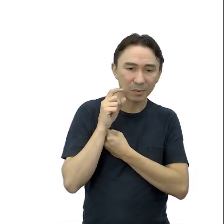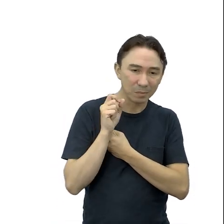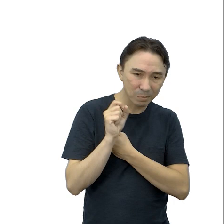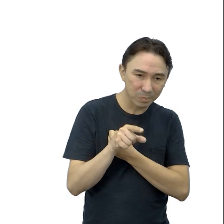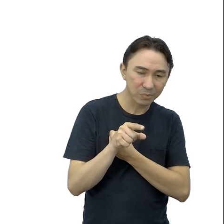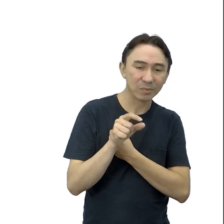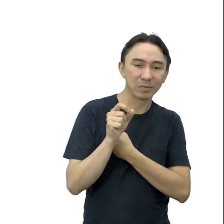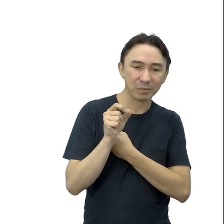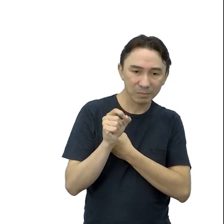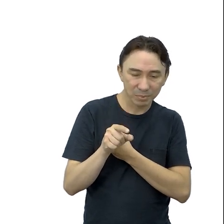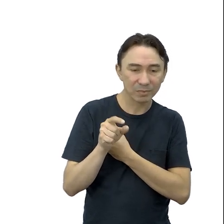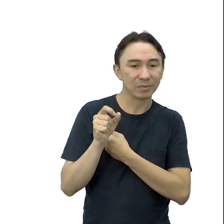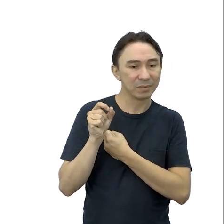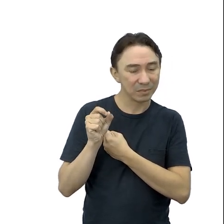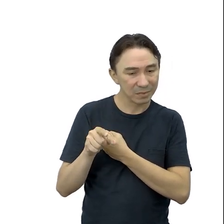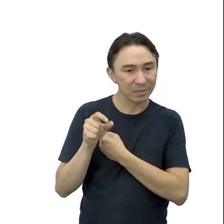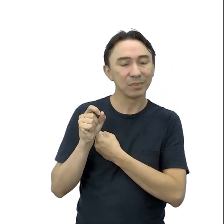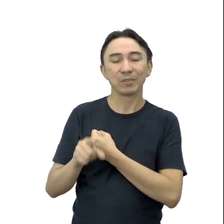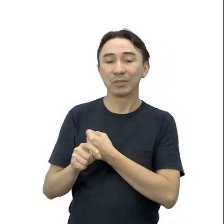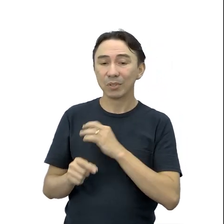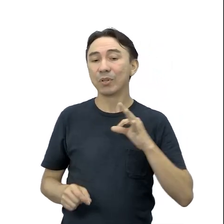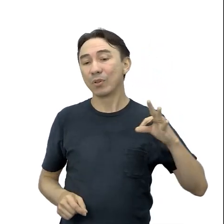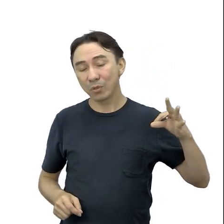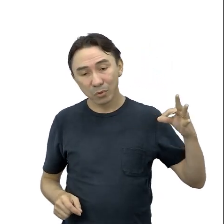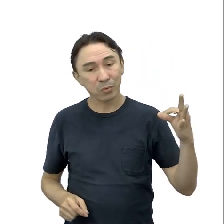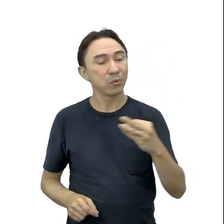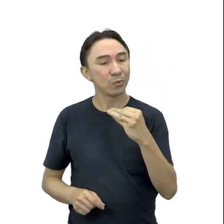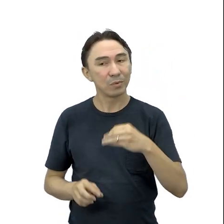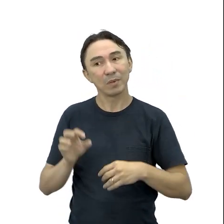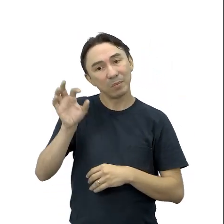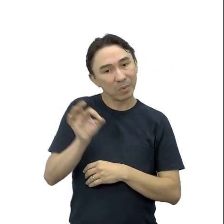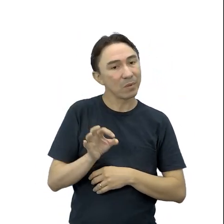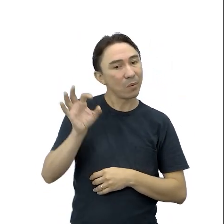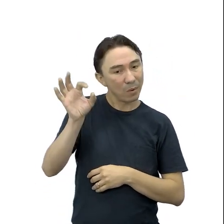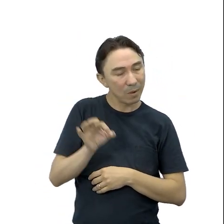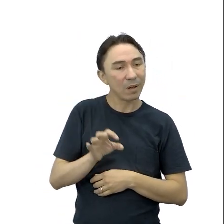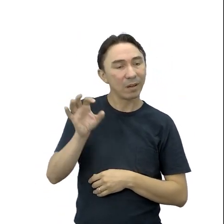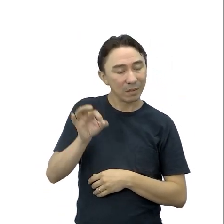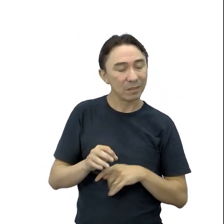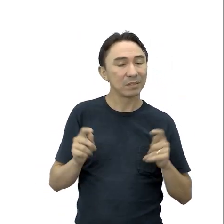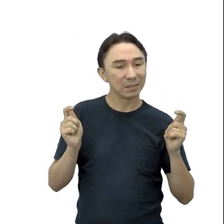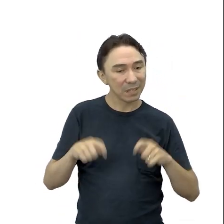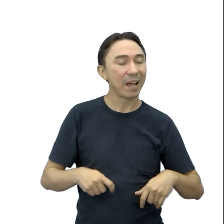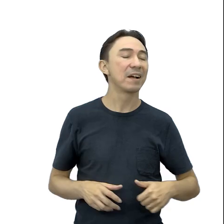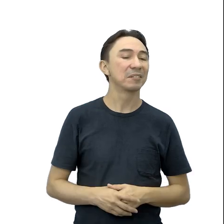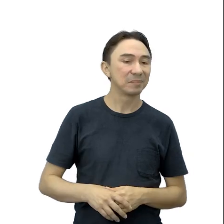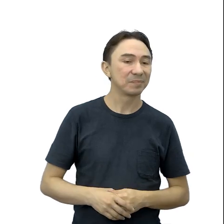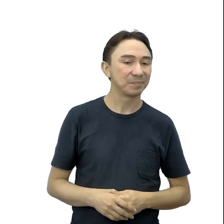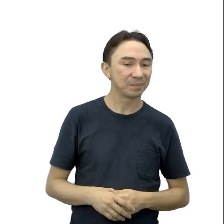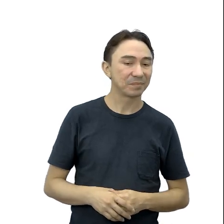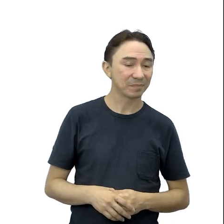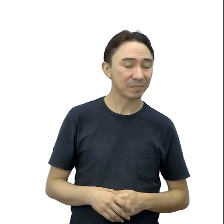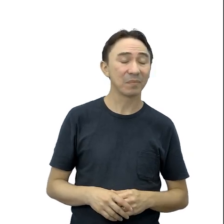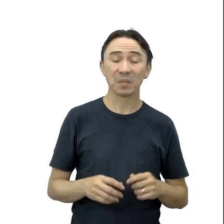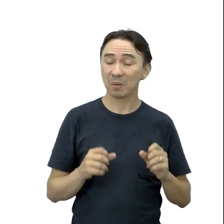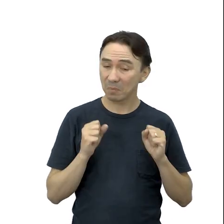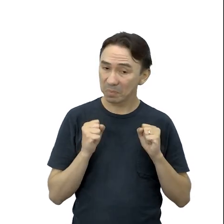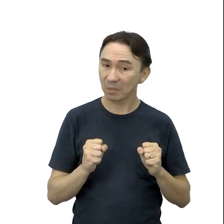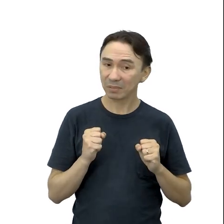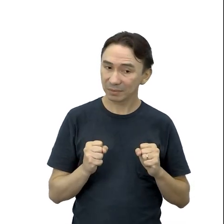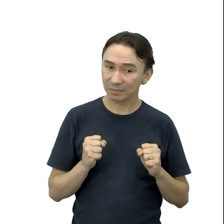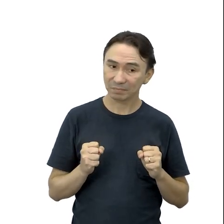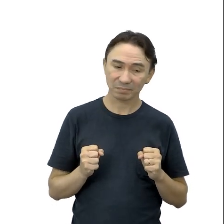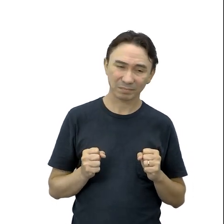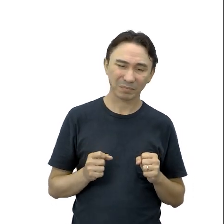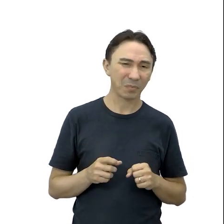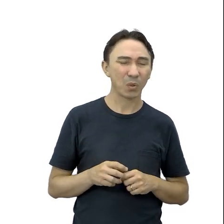questões todos os percentuais de acerto, tá bom? Então, aqui a gente pode fazer isso. Eu